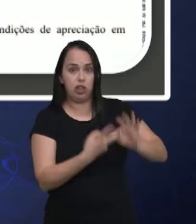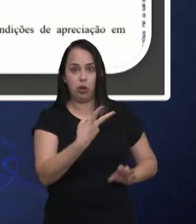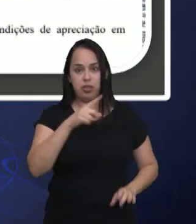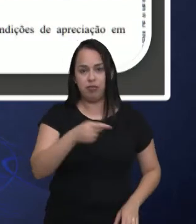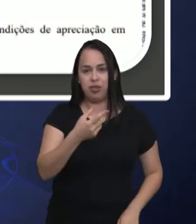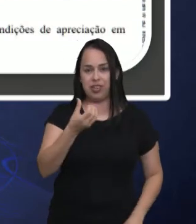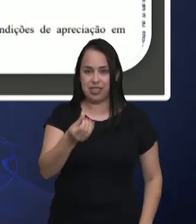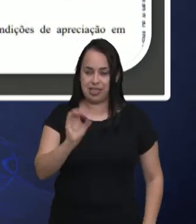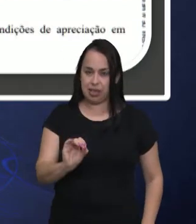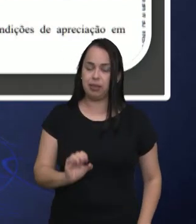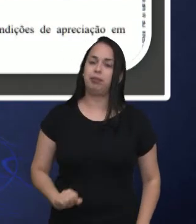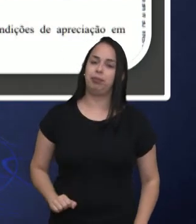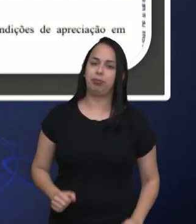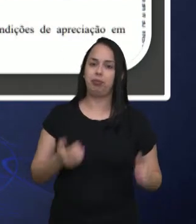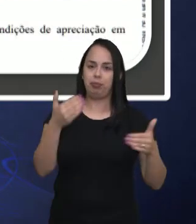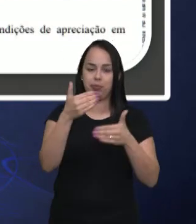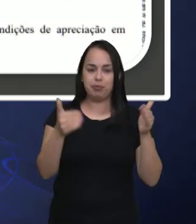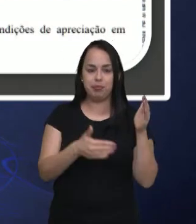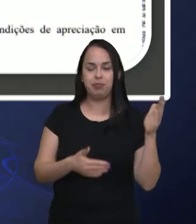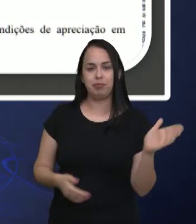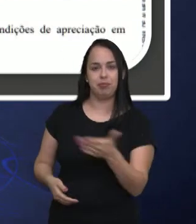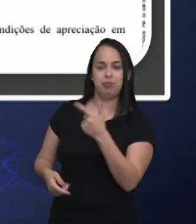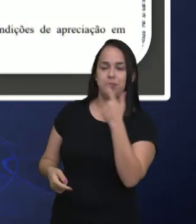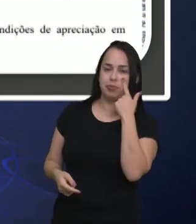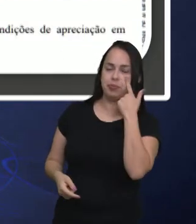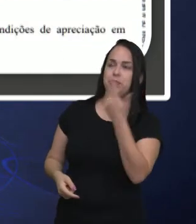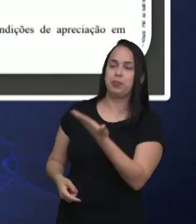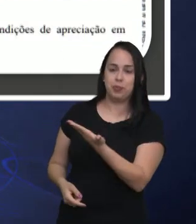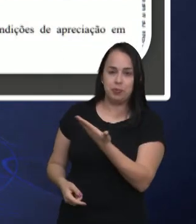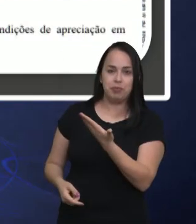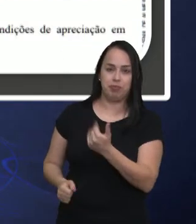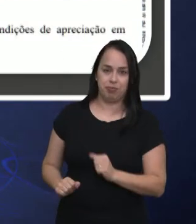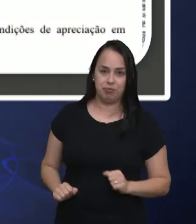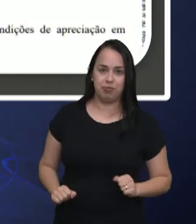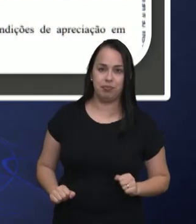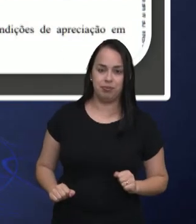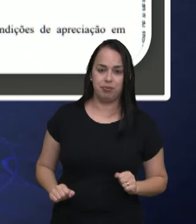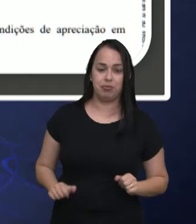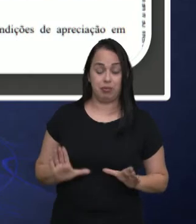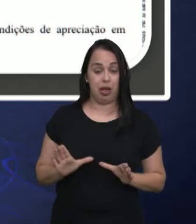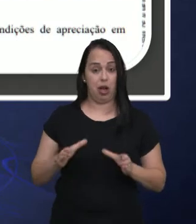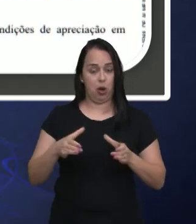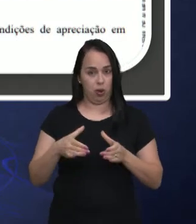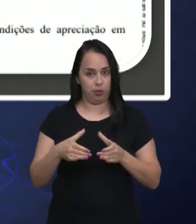passar? Bom, aqui mesmo. Aqui, a comissão